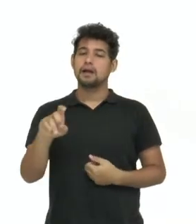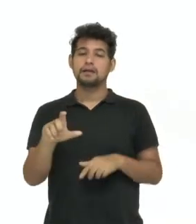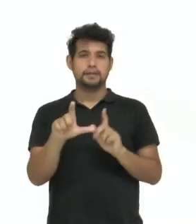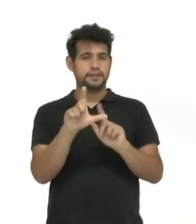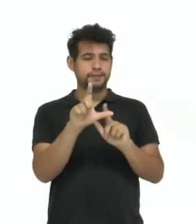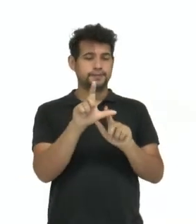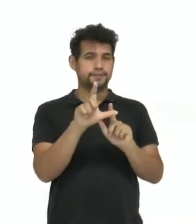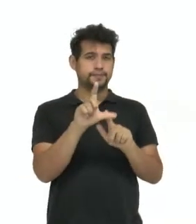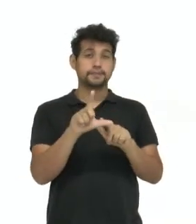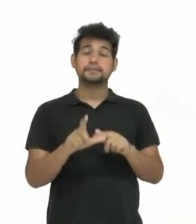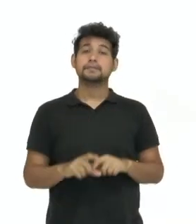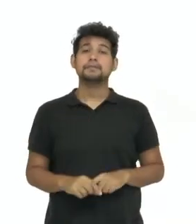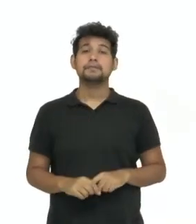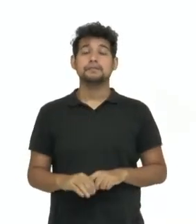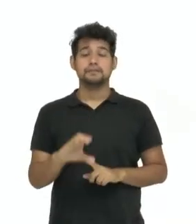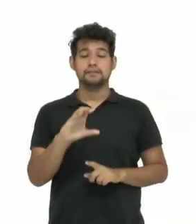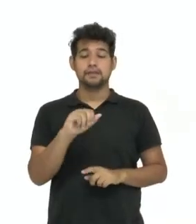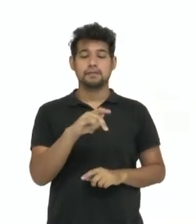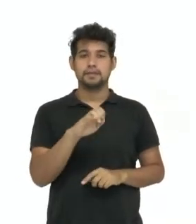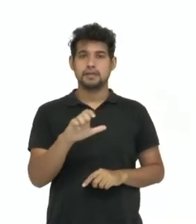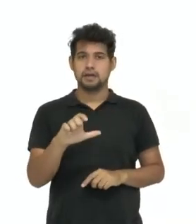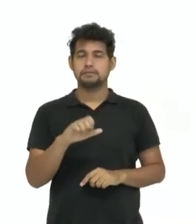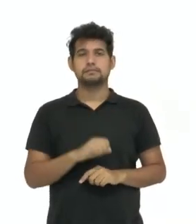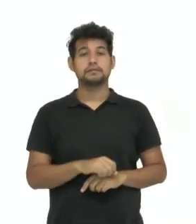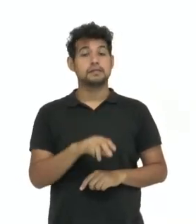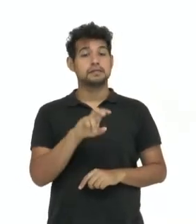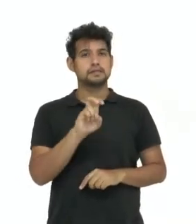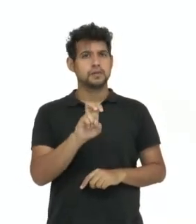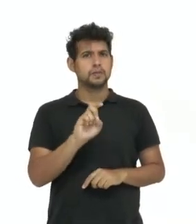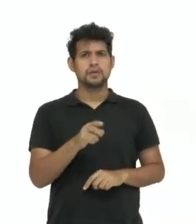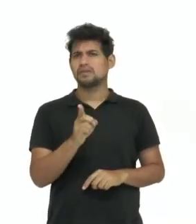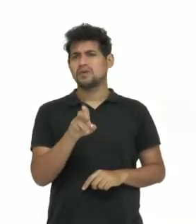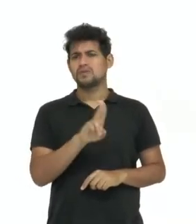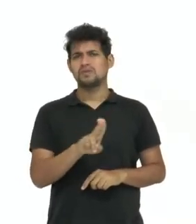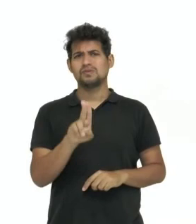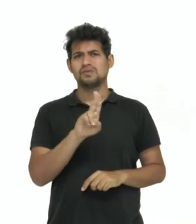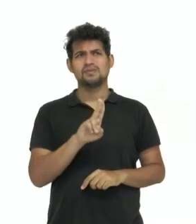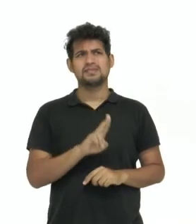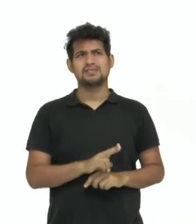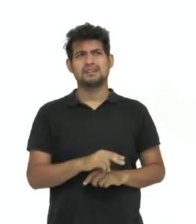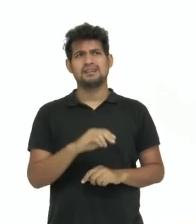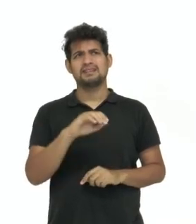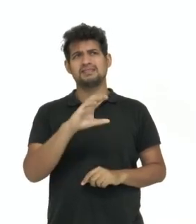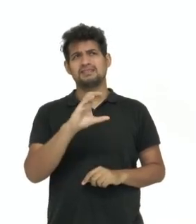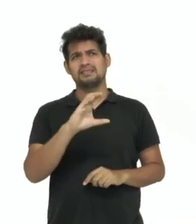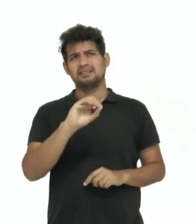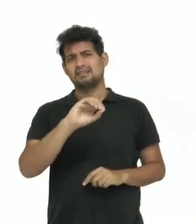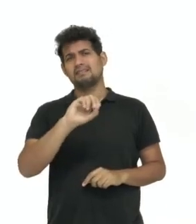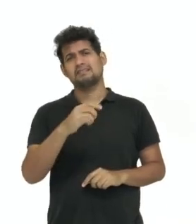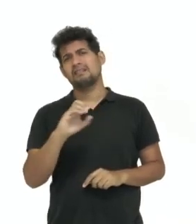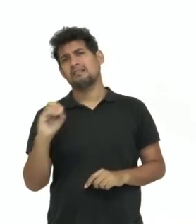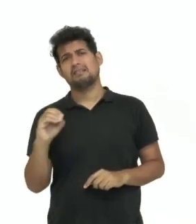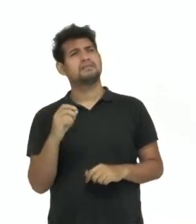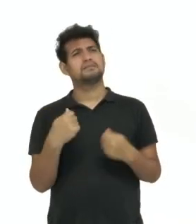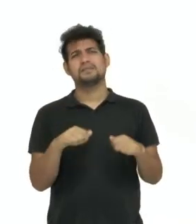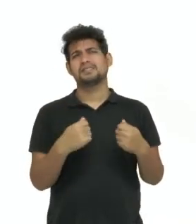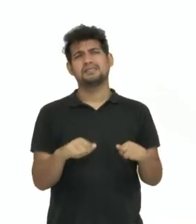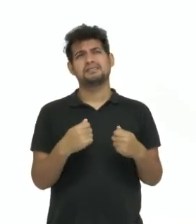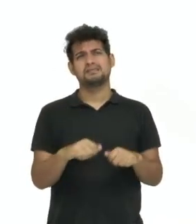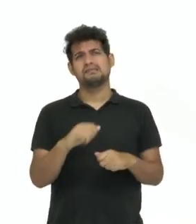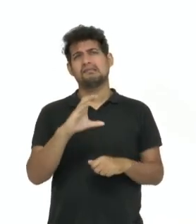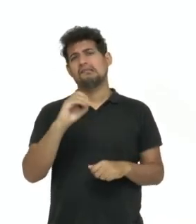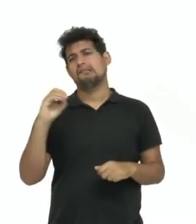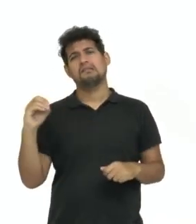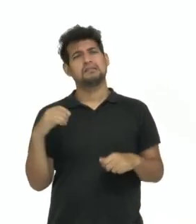correspondente. Então, o capital, 5.000, não põe esse vírgula 00, só dá confusão, tá bom? Então, se não tem centavo, não precisa pôr